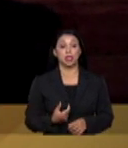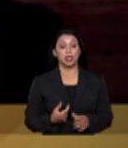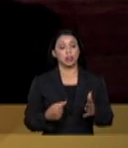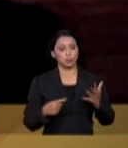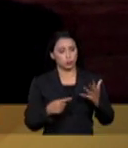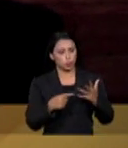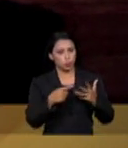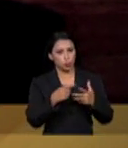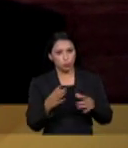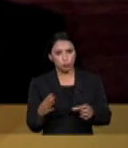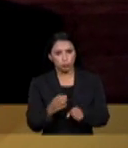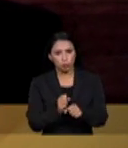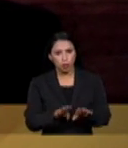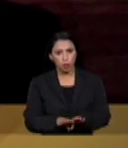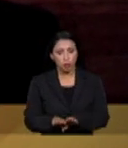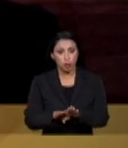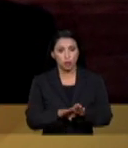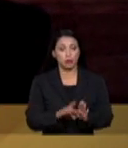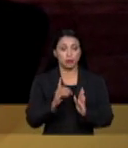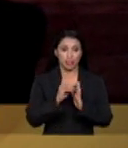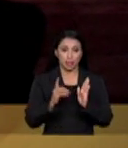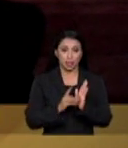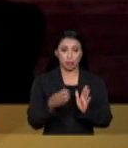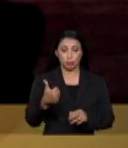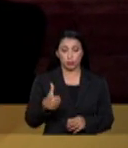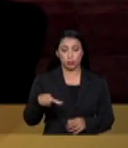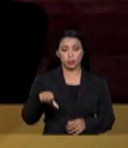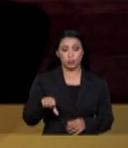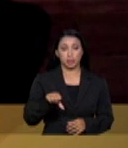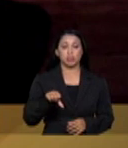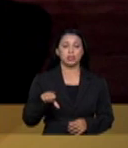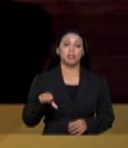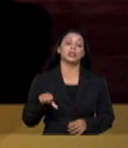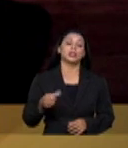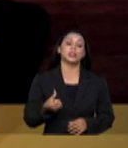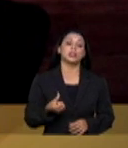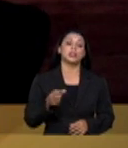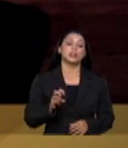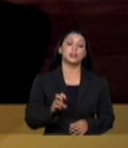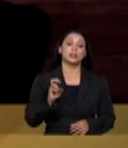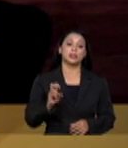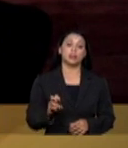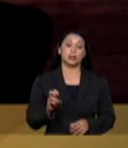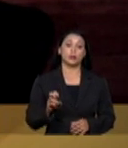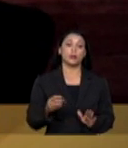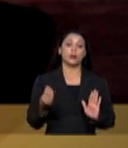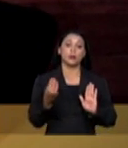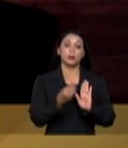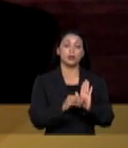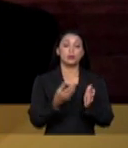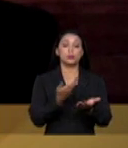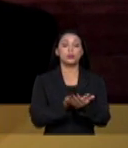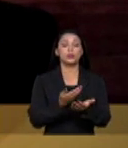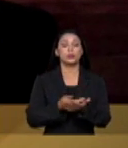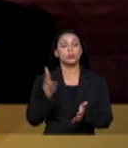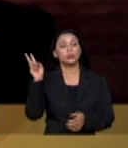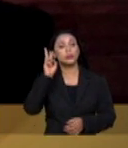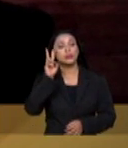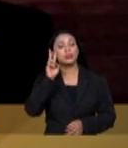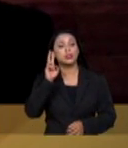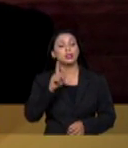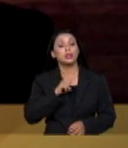o decreto 1775d 96 reler o laudo antropológico um